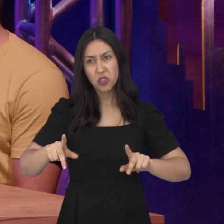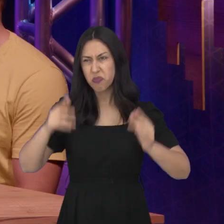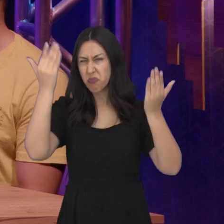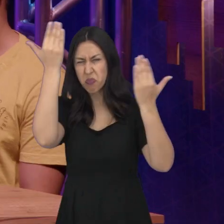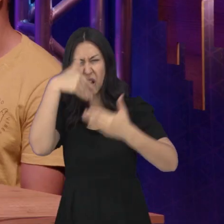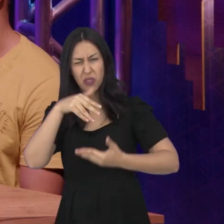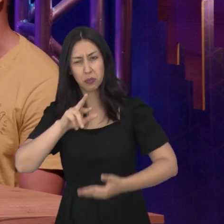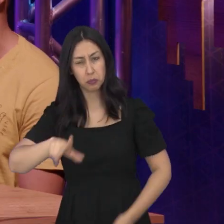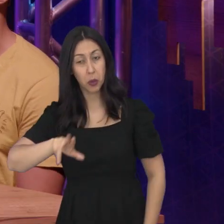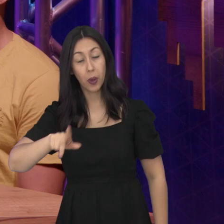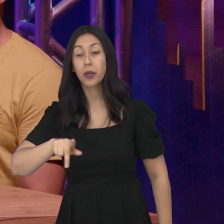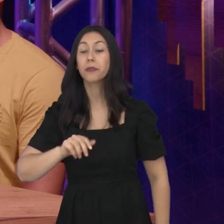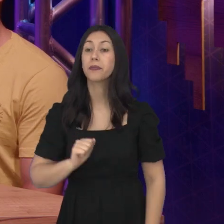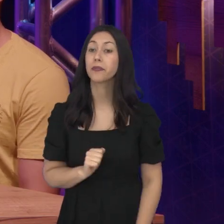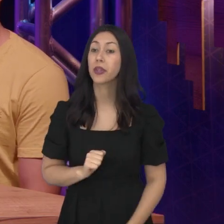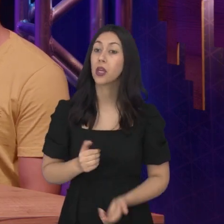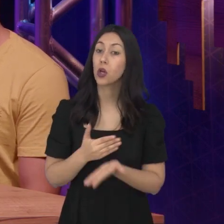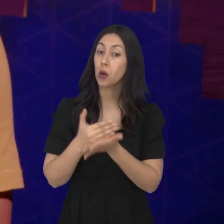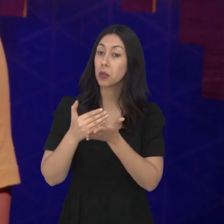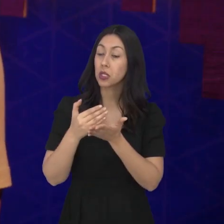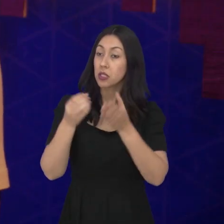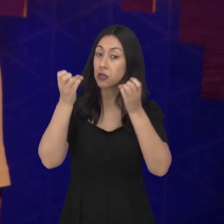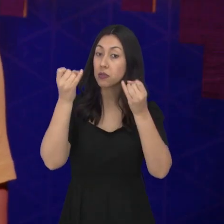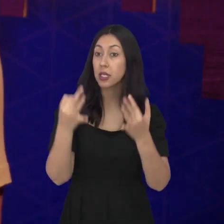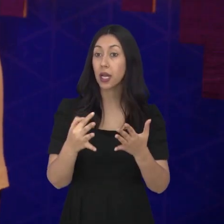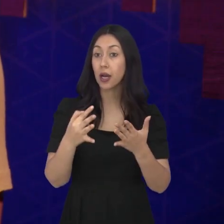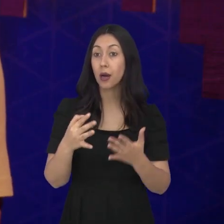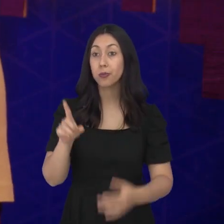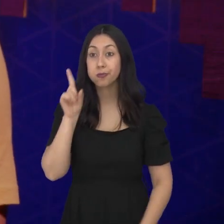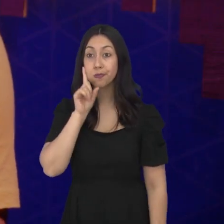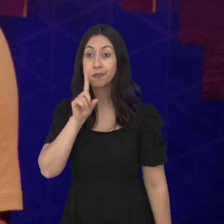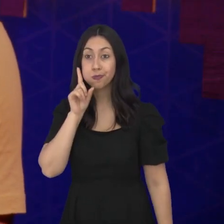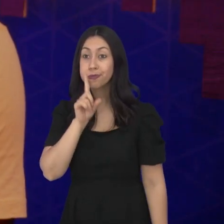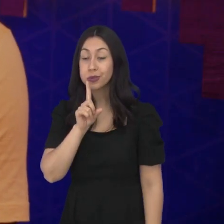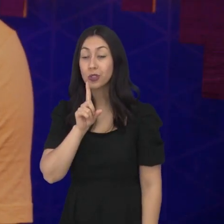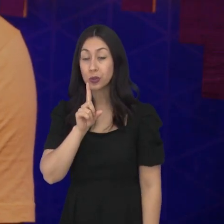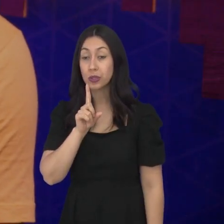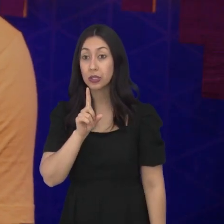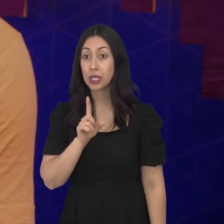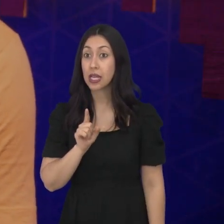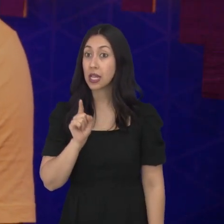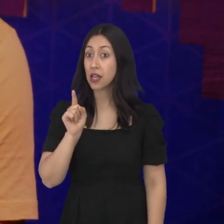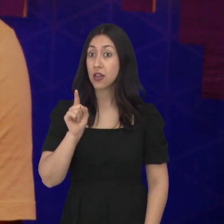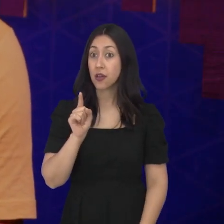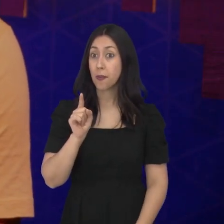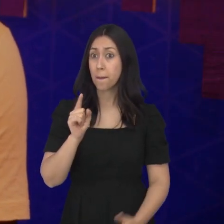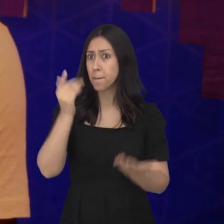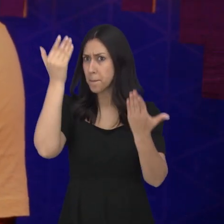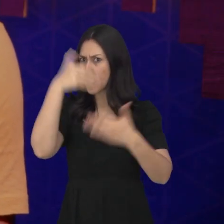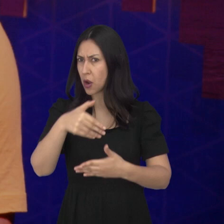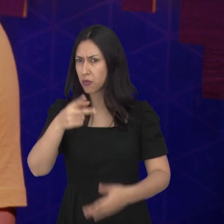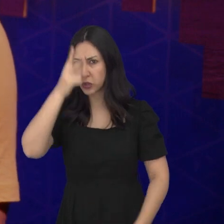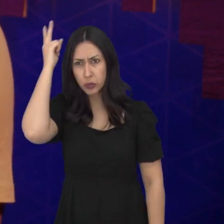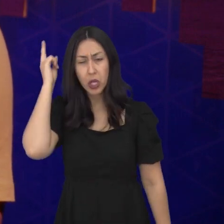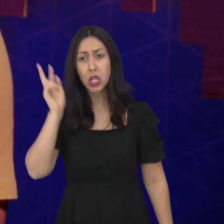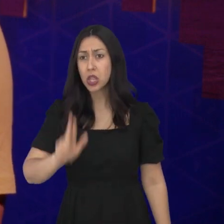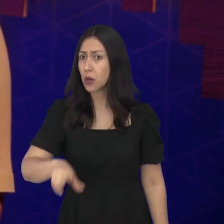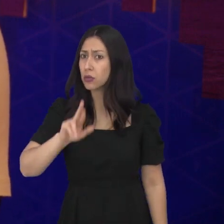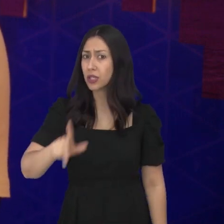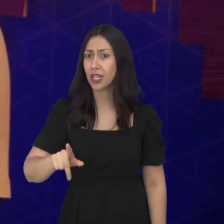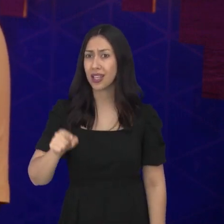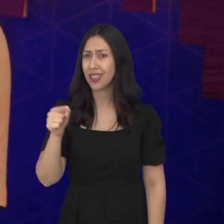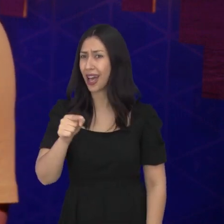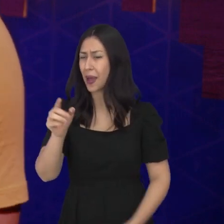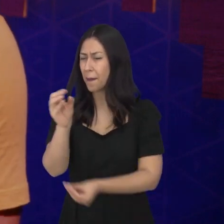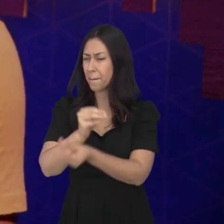essas provas aí. Começando aí a falar pelos Estados Unidos, né, que não tem um vestibular, é um